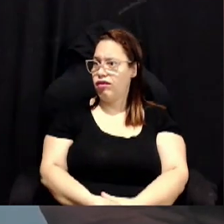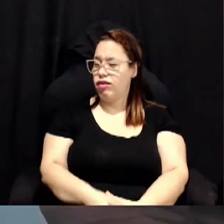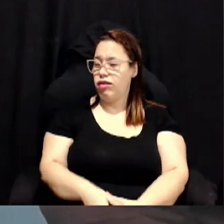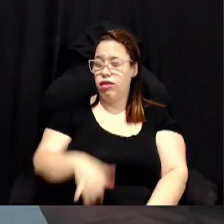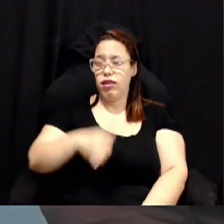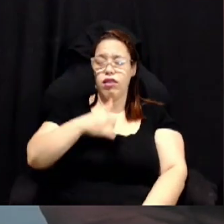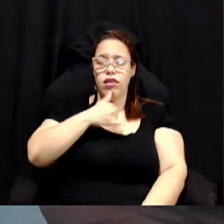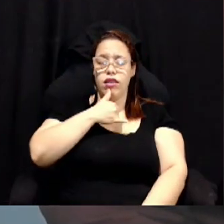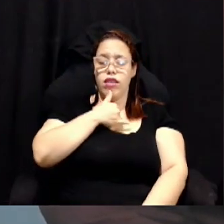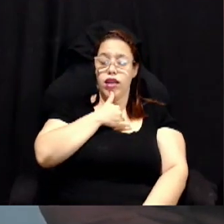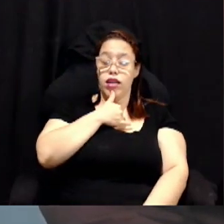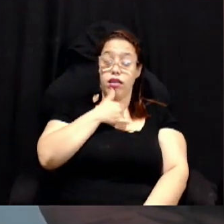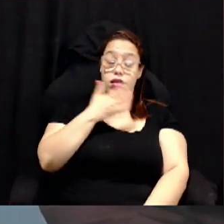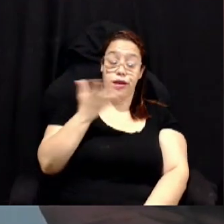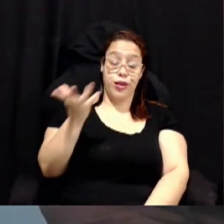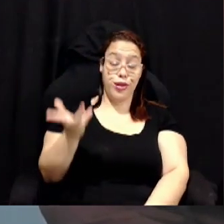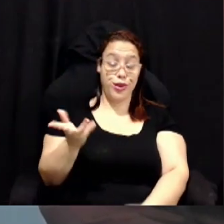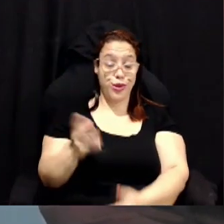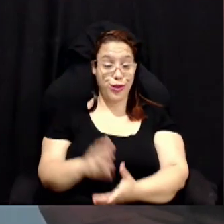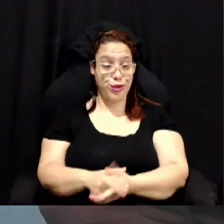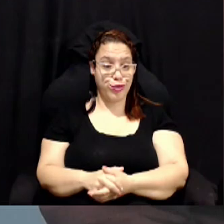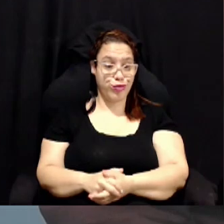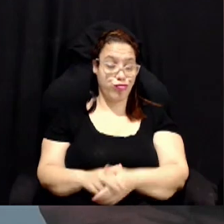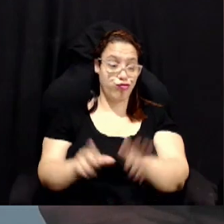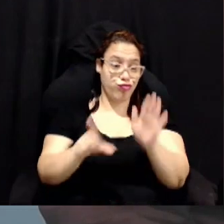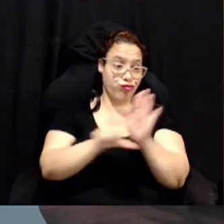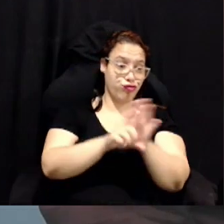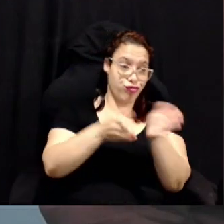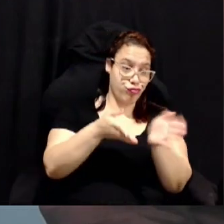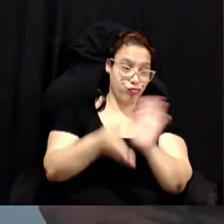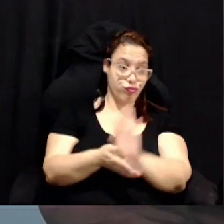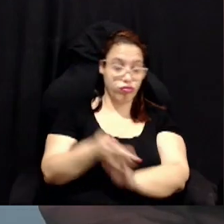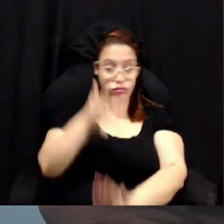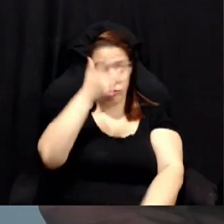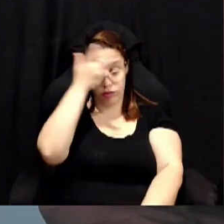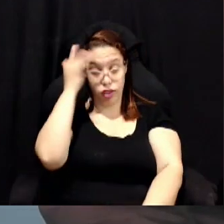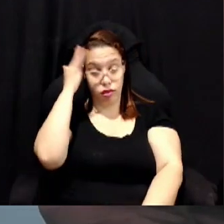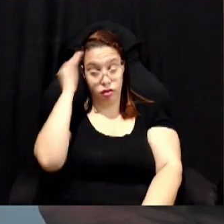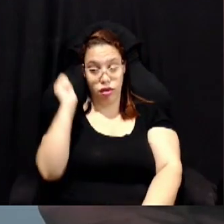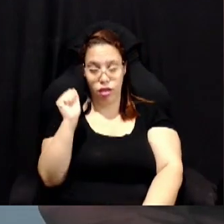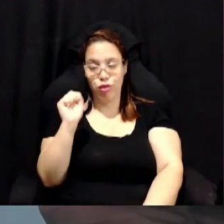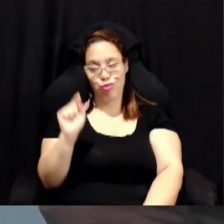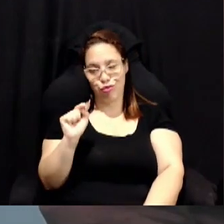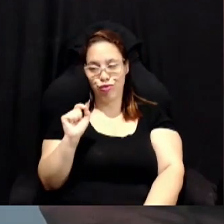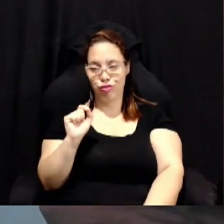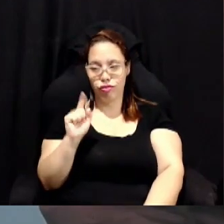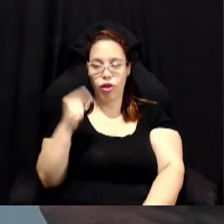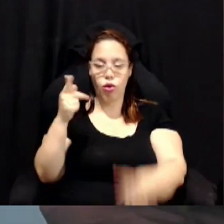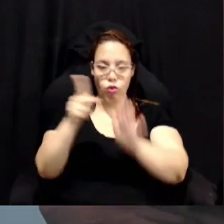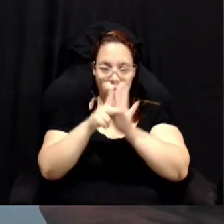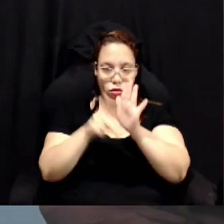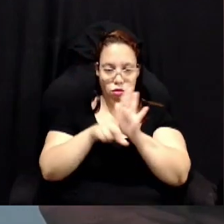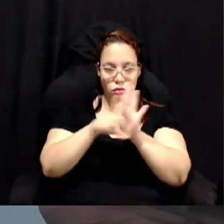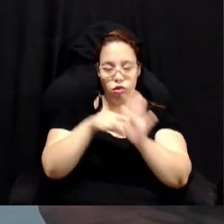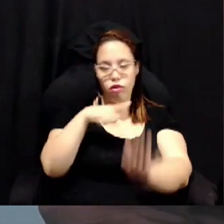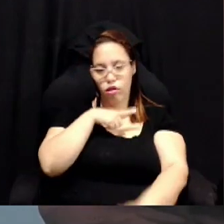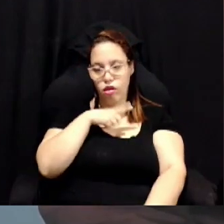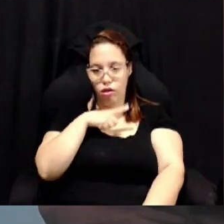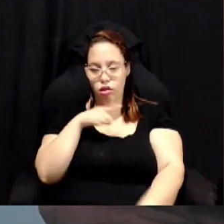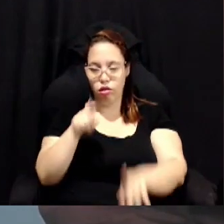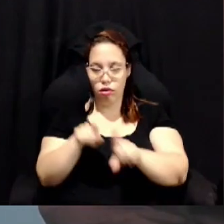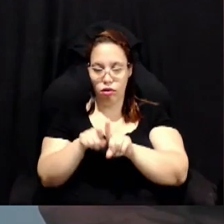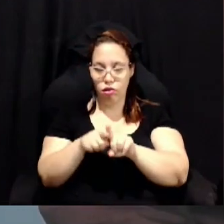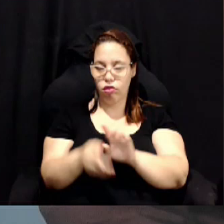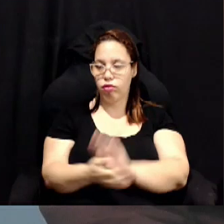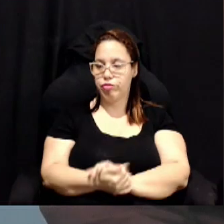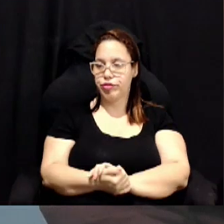tem que aplicar as leis para que as pessoas entendam. Um outro projeto que eu tenho aqui também, que no